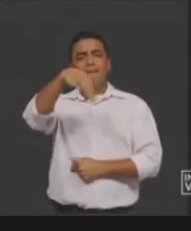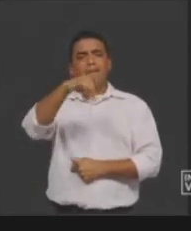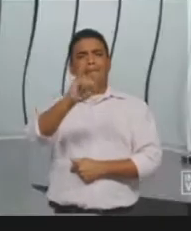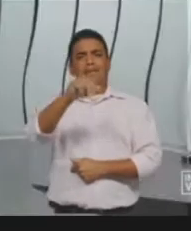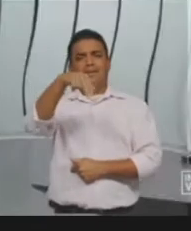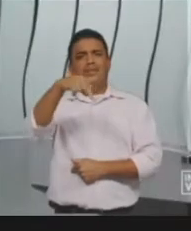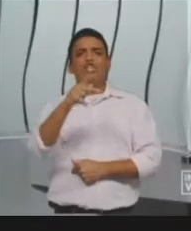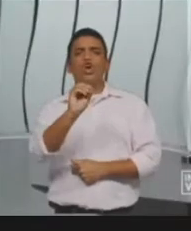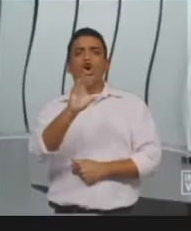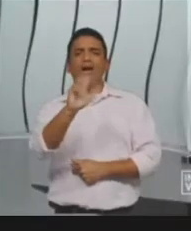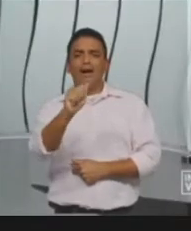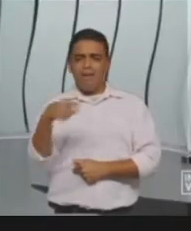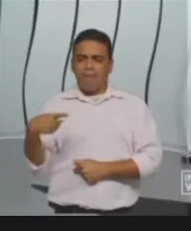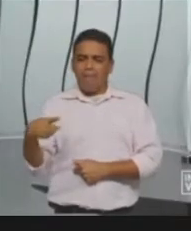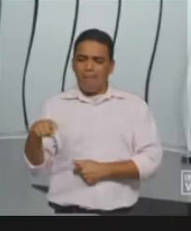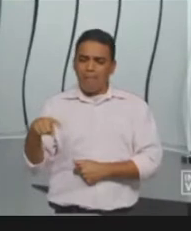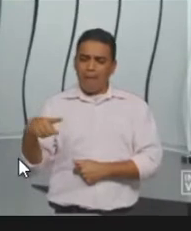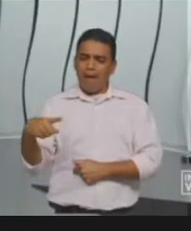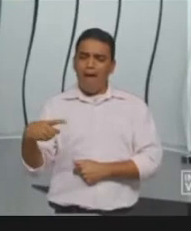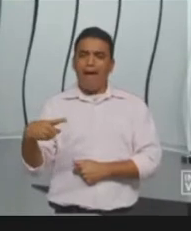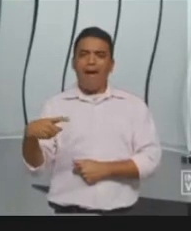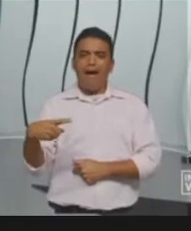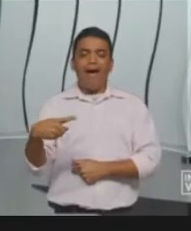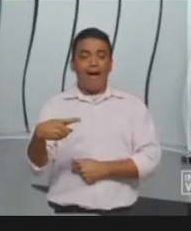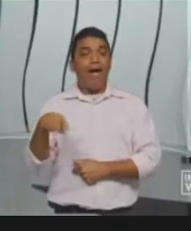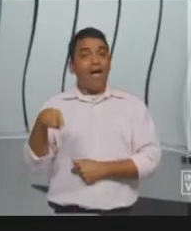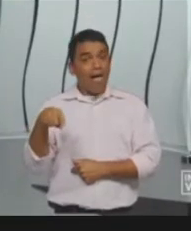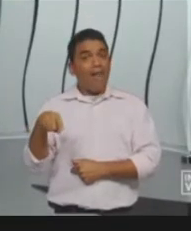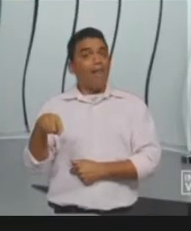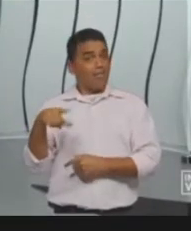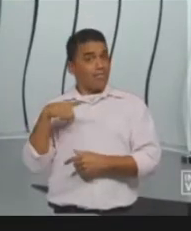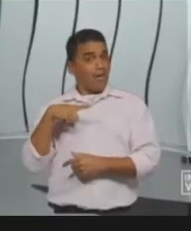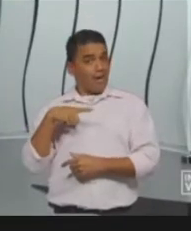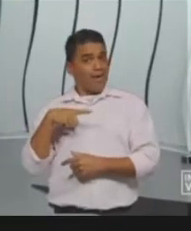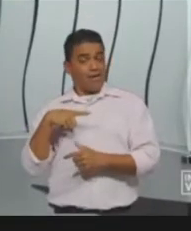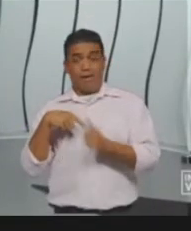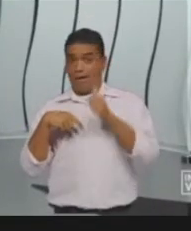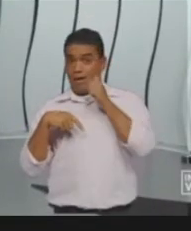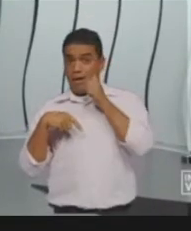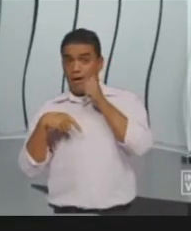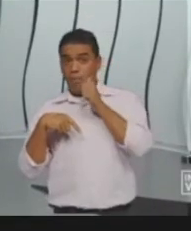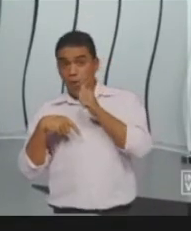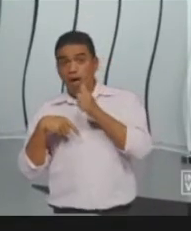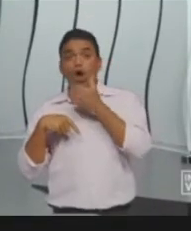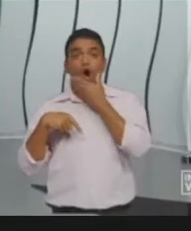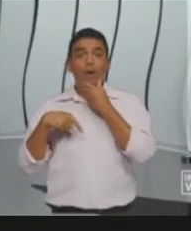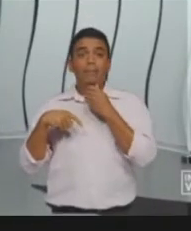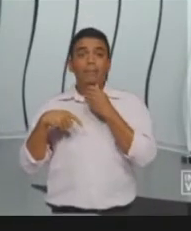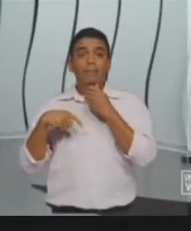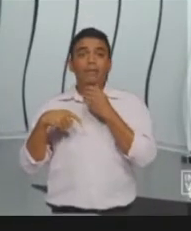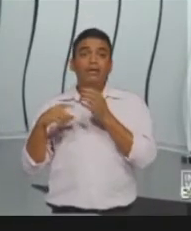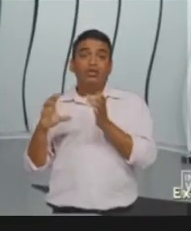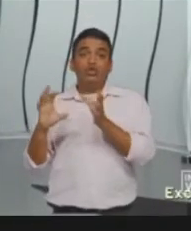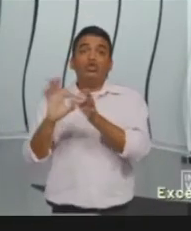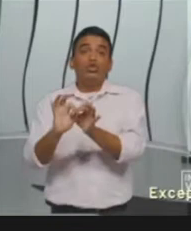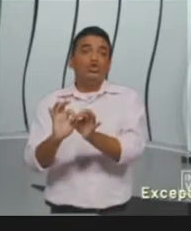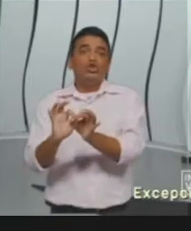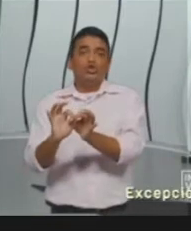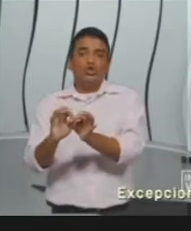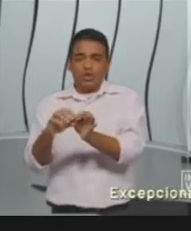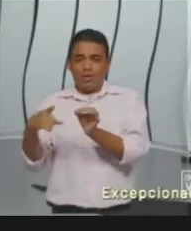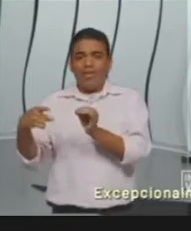porque elas são capazes de produzir tanto o gameta masculino quanto o feminino. E não se assuste, mas